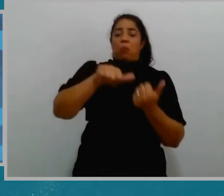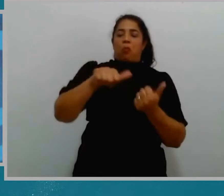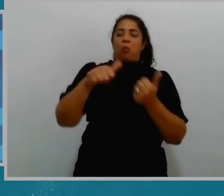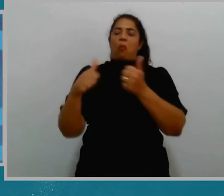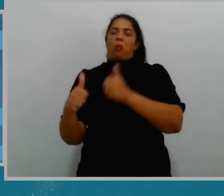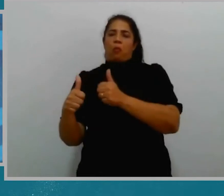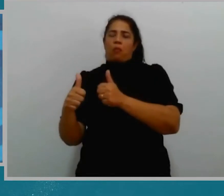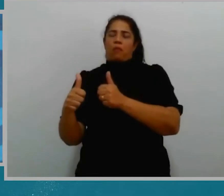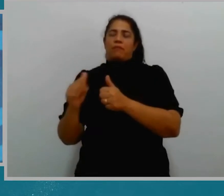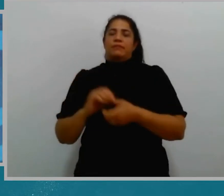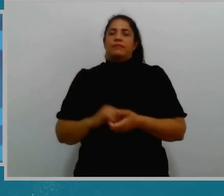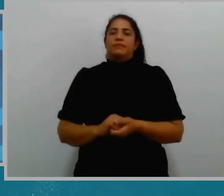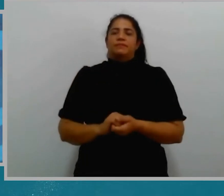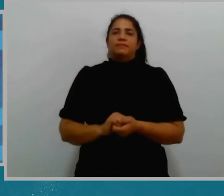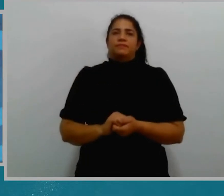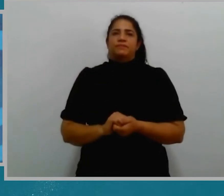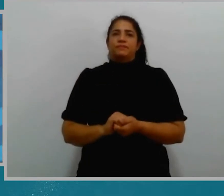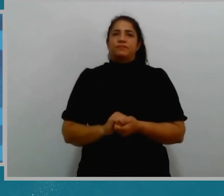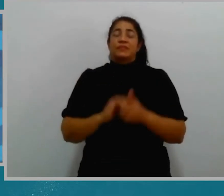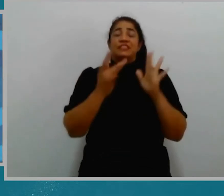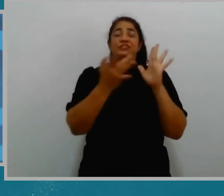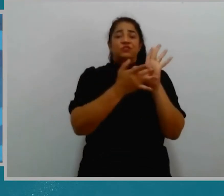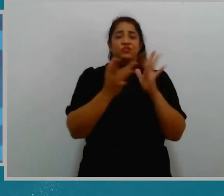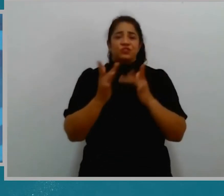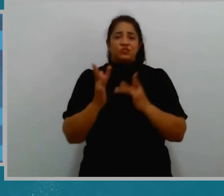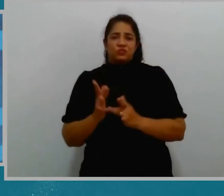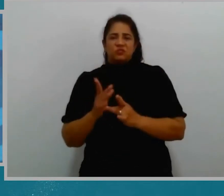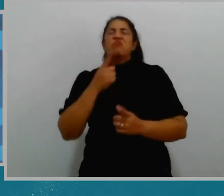que Jesus não nasceu da vontade do homem.